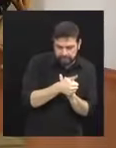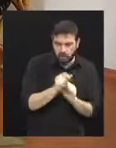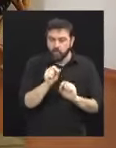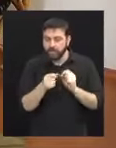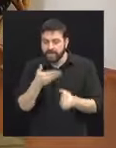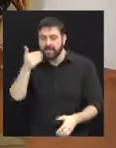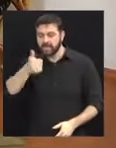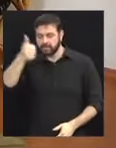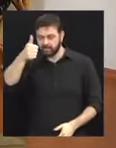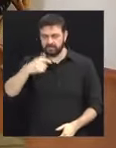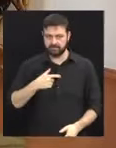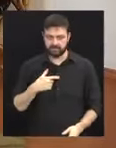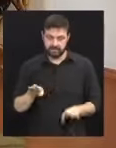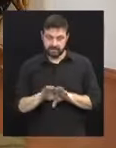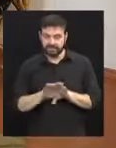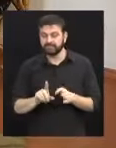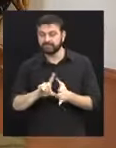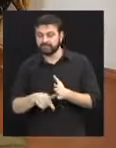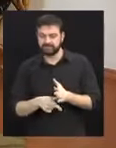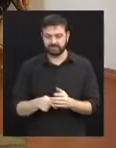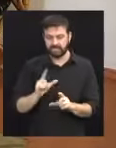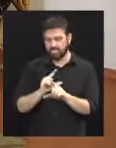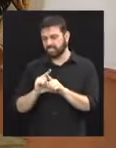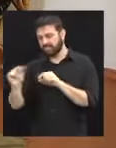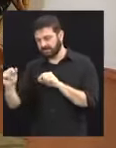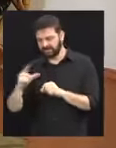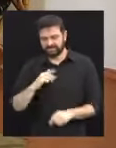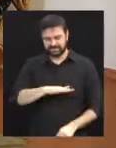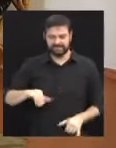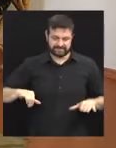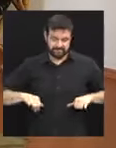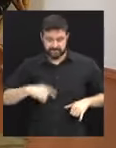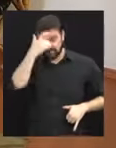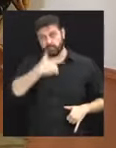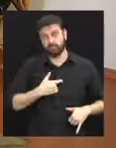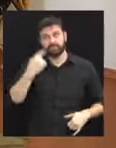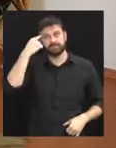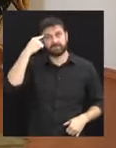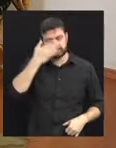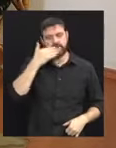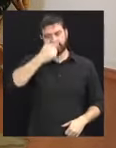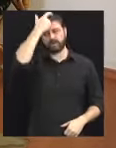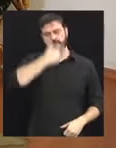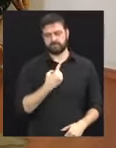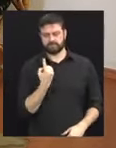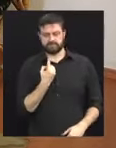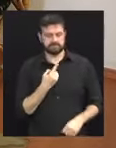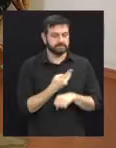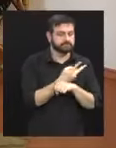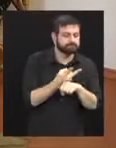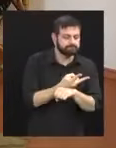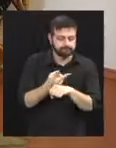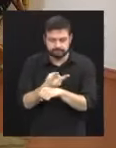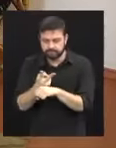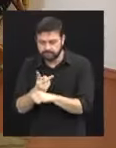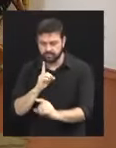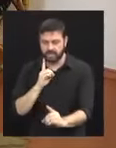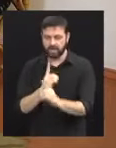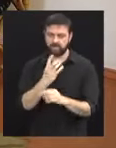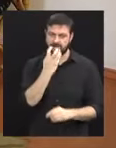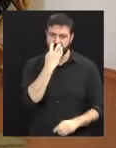pior. E até de se apegar e desapegar Sim. dos que conhece, né? Então eu tô indo sozinha para fazer a escolha da melhor forma possível, de uma